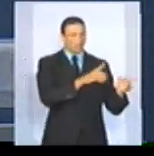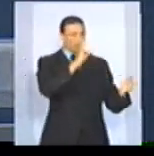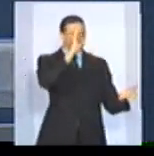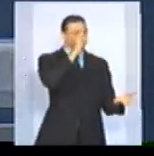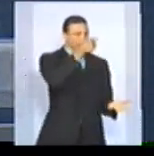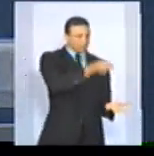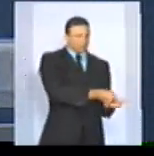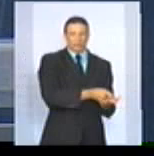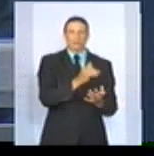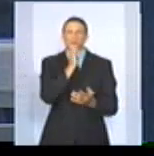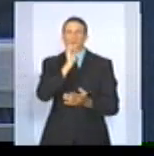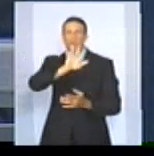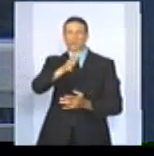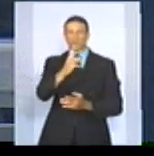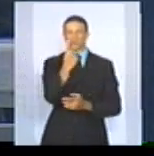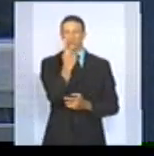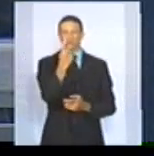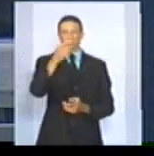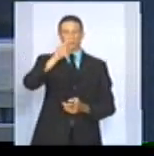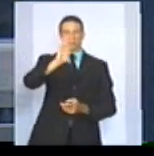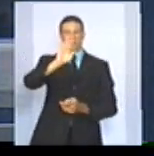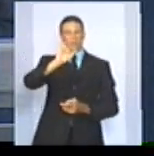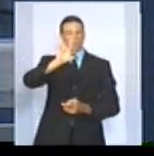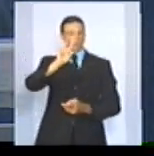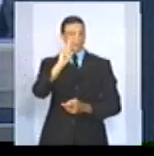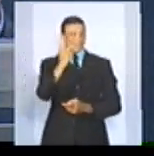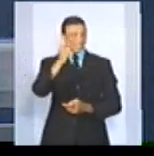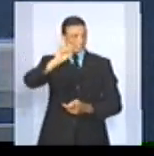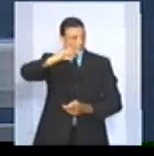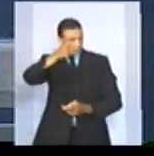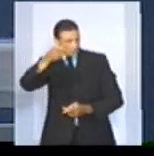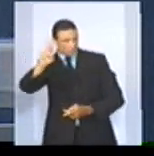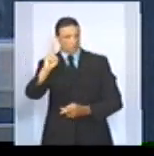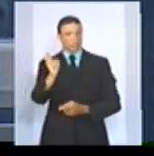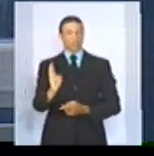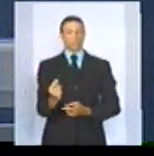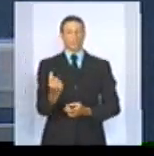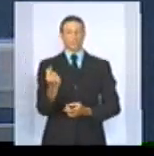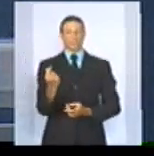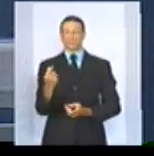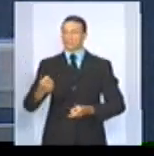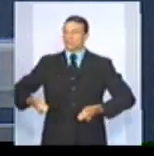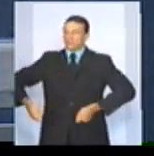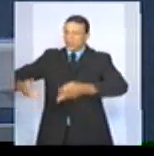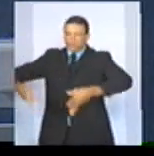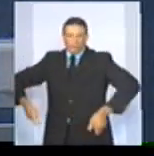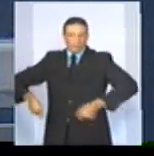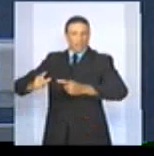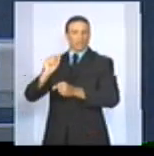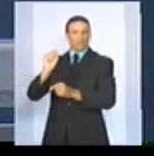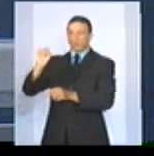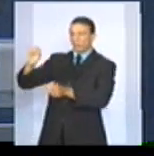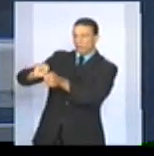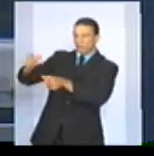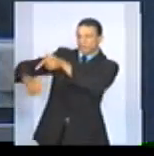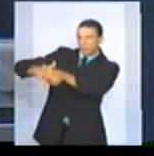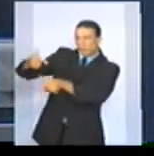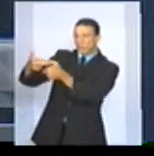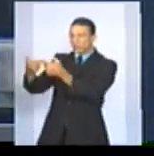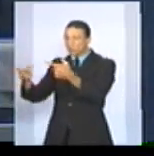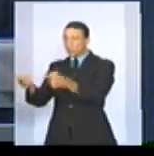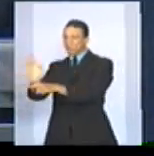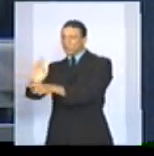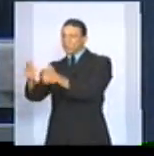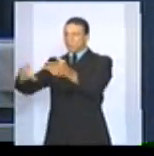há uma perspectiva de 1 bilhão de reais é isso 1 bilhão de reais de fomento para produção de produtos nacionais